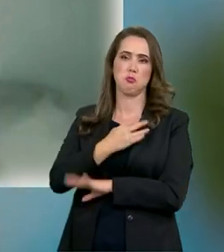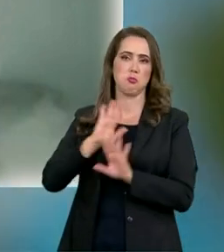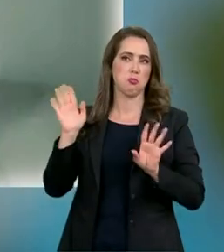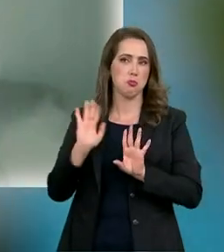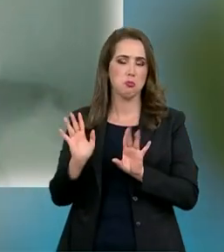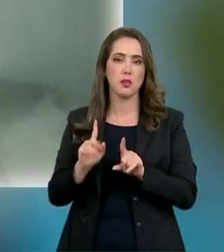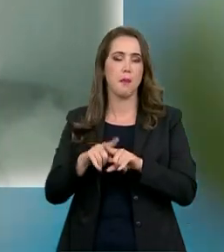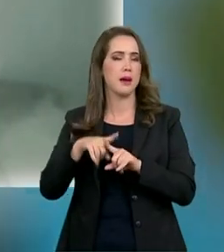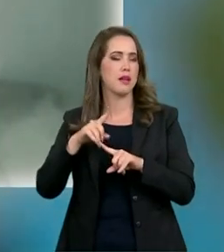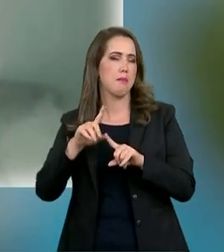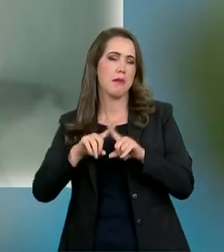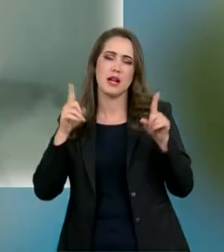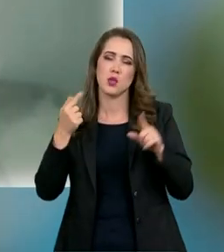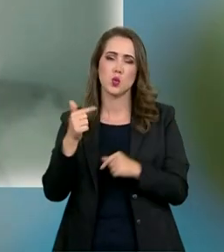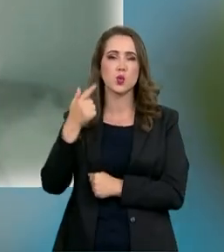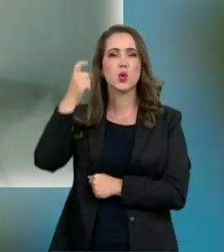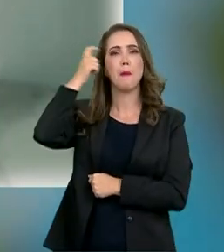pensamento